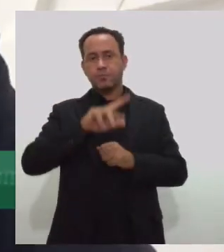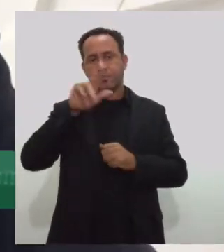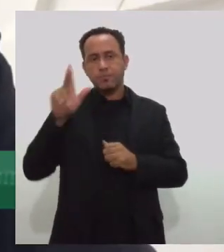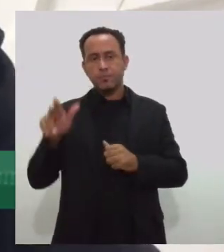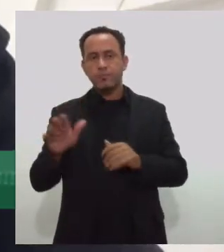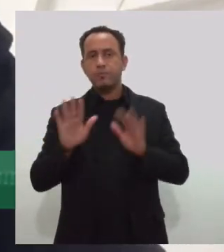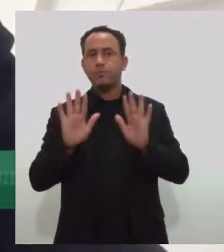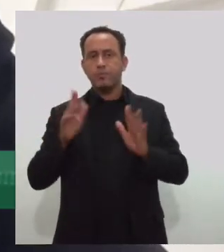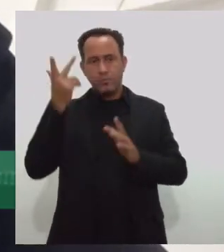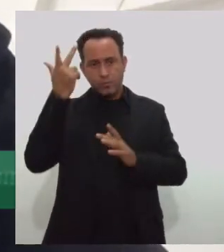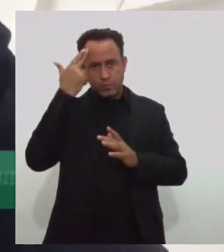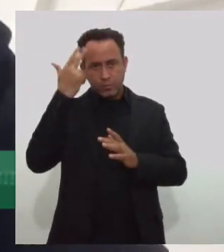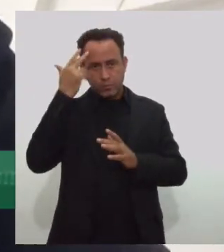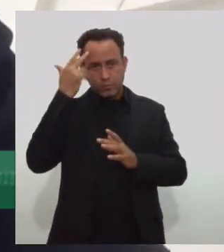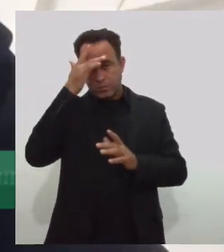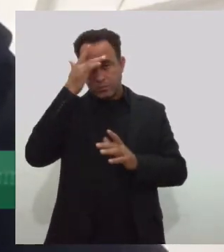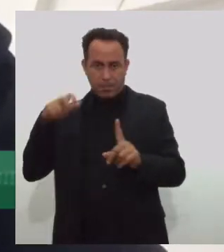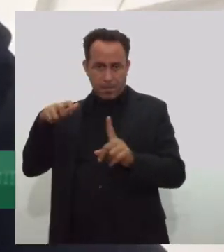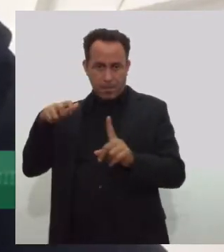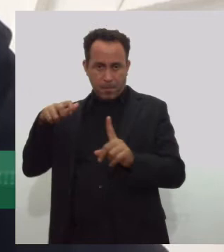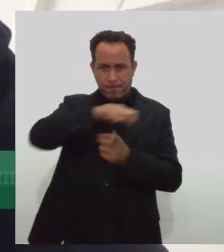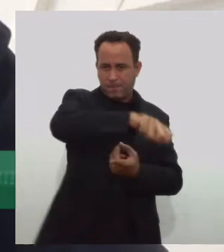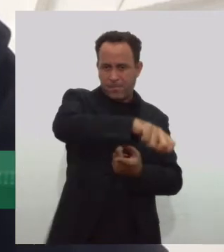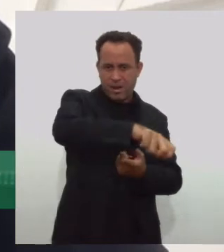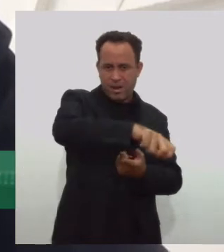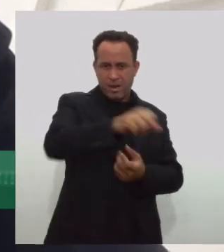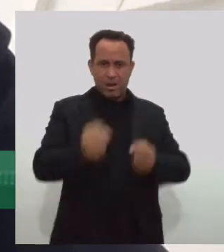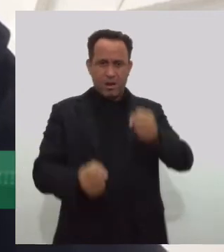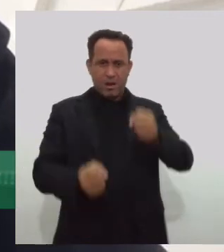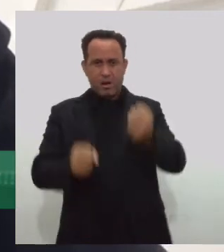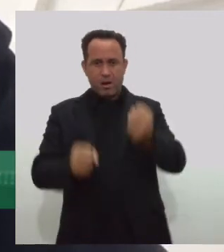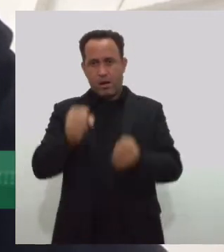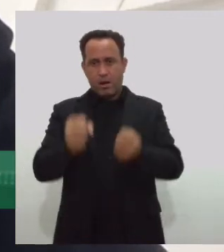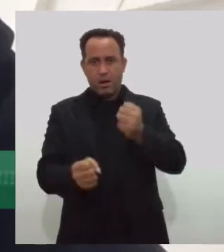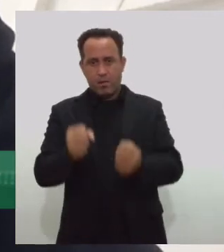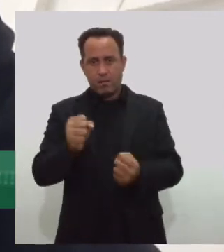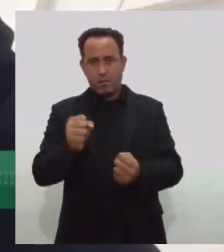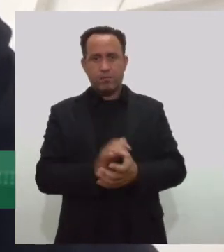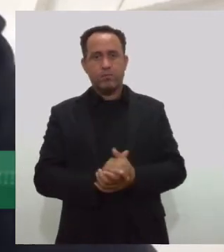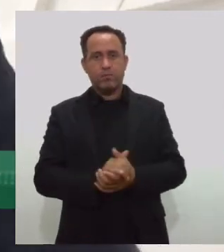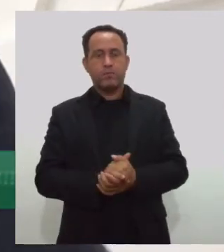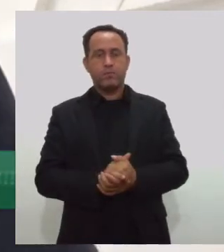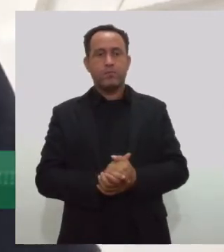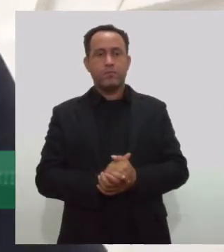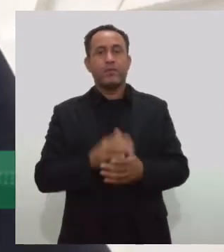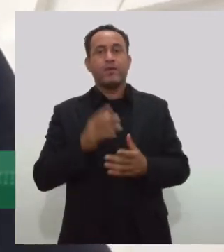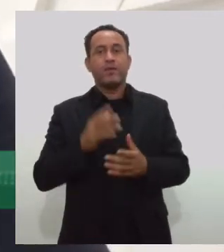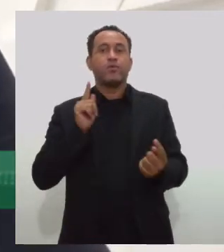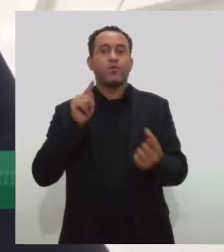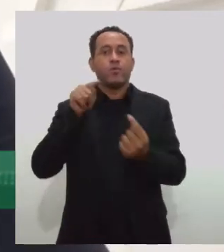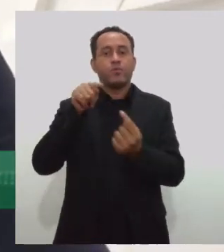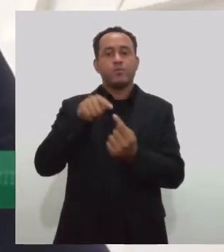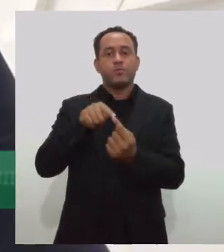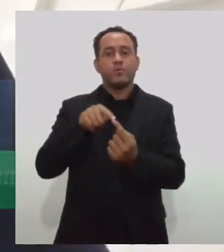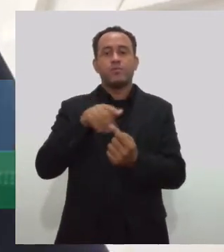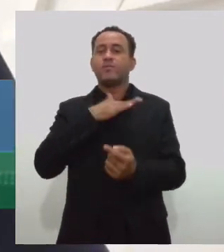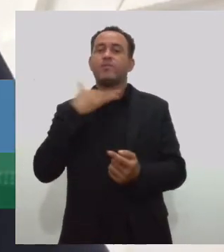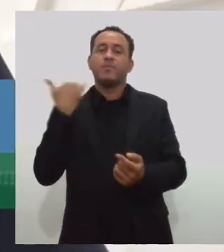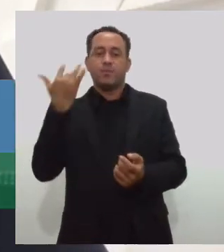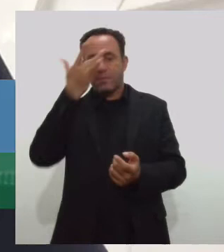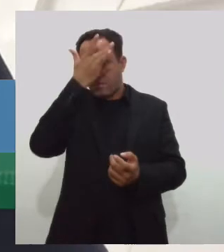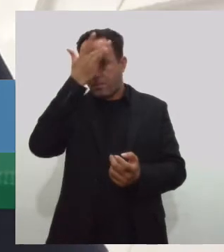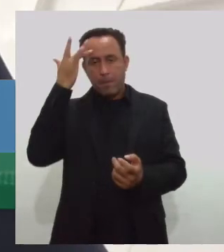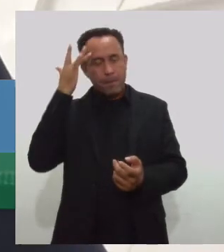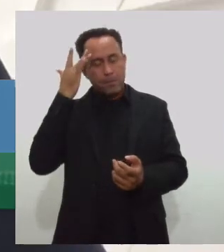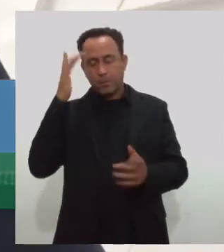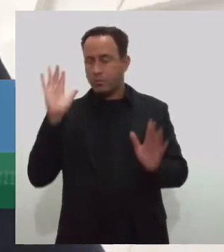mas normalmente uma pessoa que atropela outra no trânsito, ela não tem a intenção deliberada de matar aquela